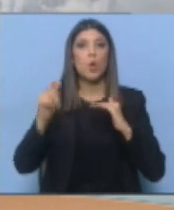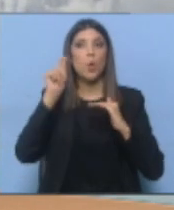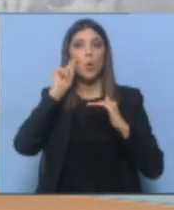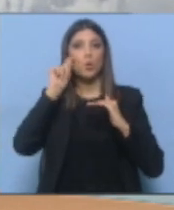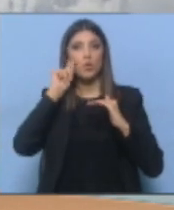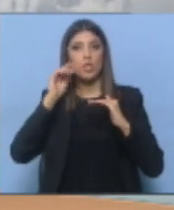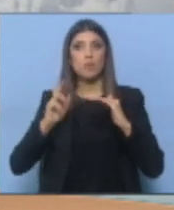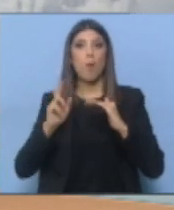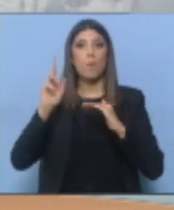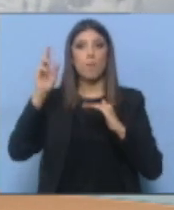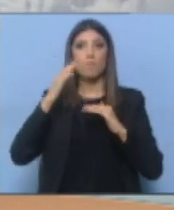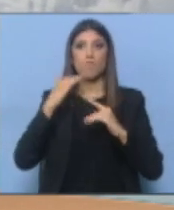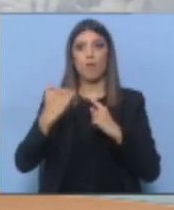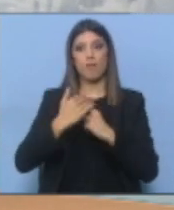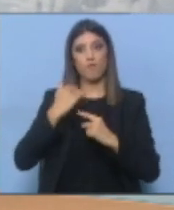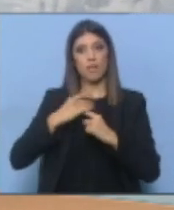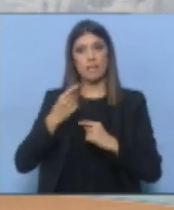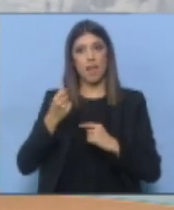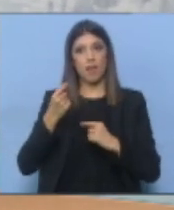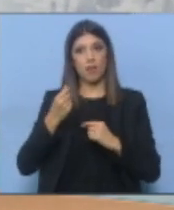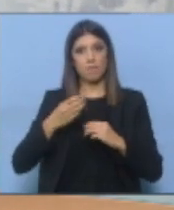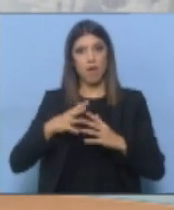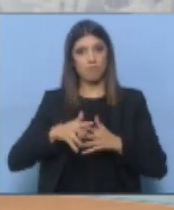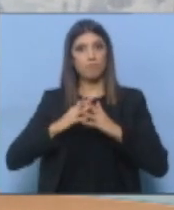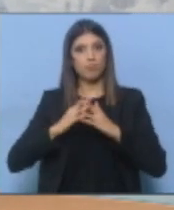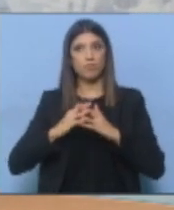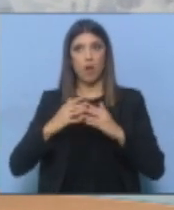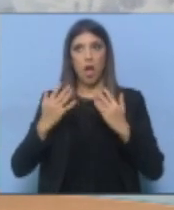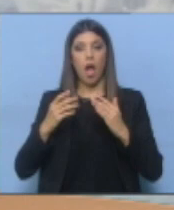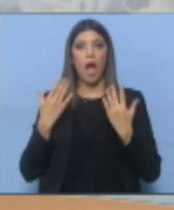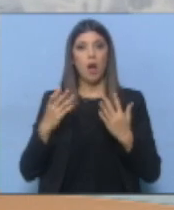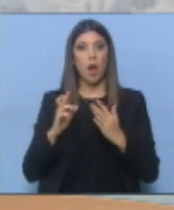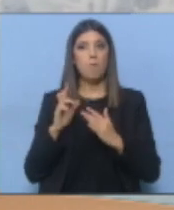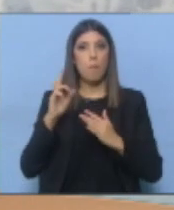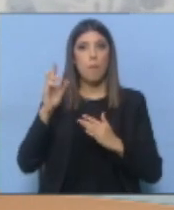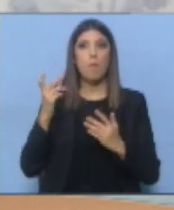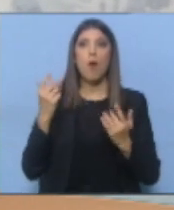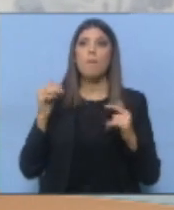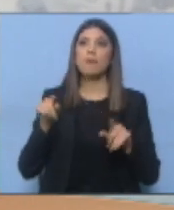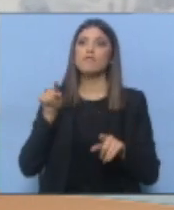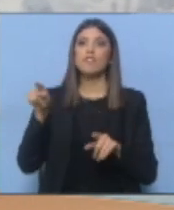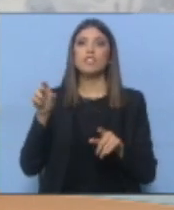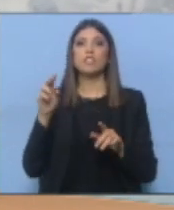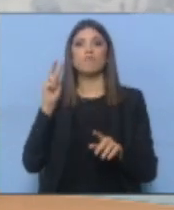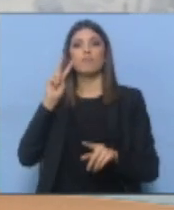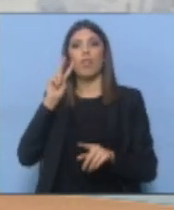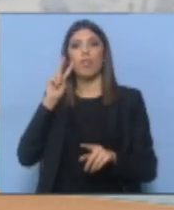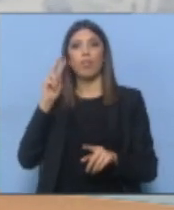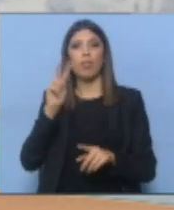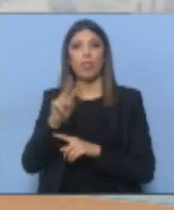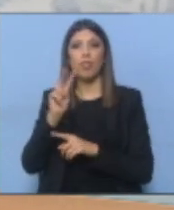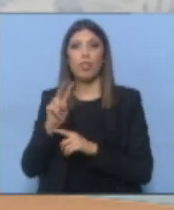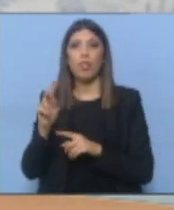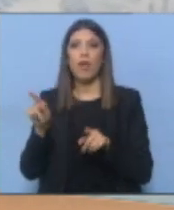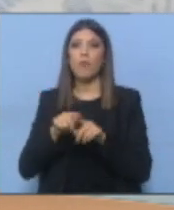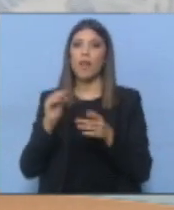os números daqueles que nos visitam, o vosso observatório vai percebendo que a pobreza vai